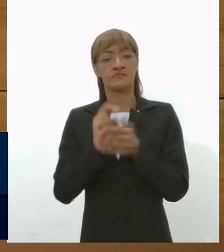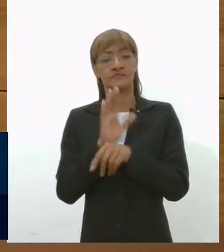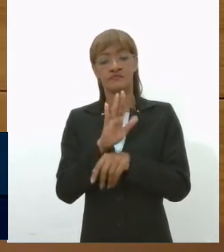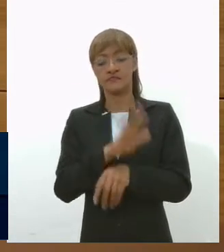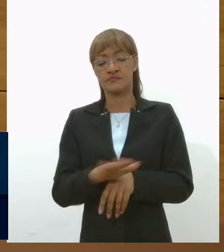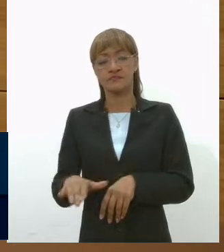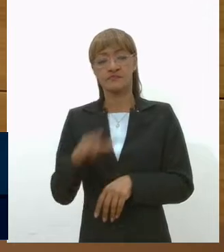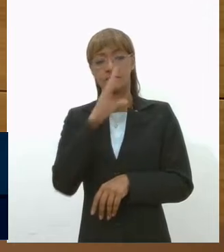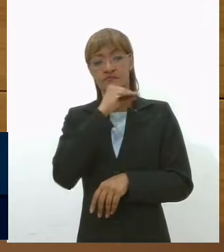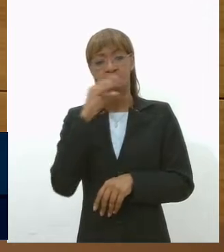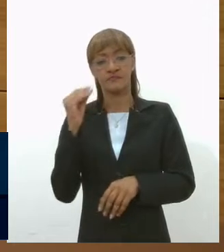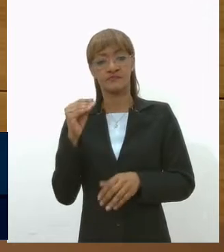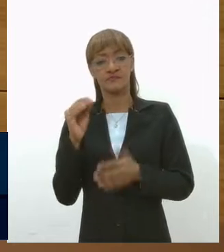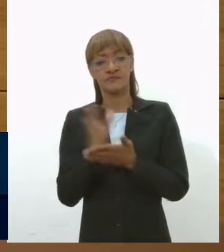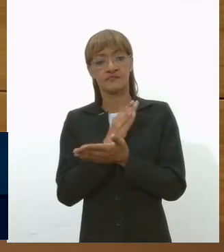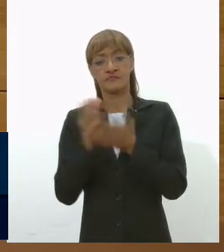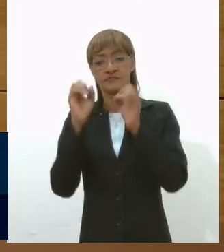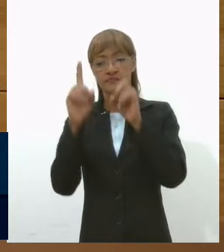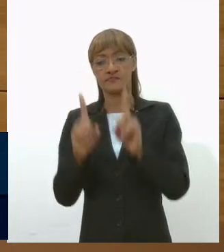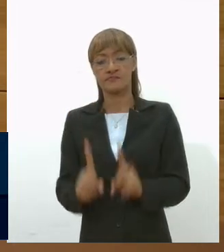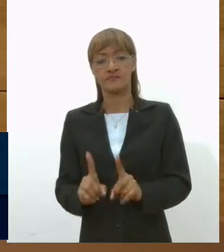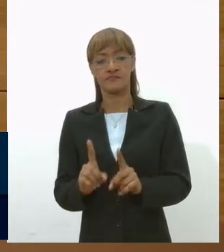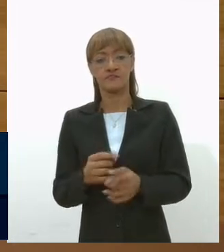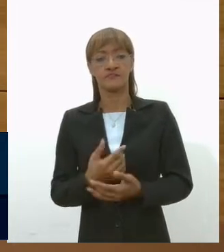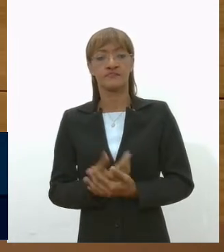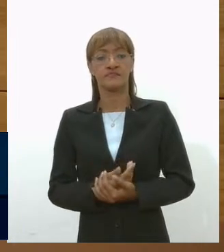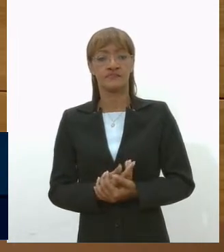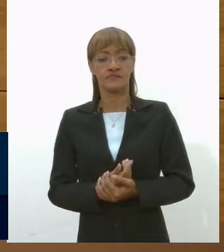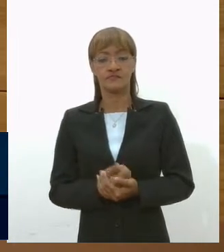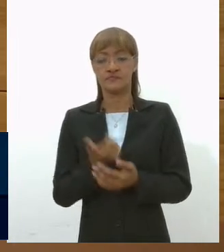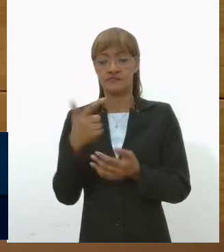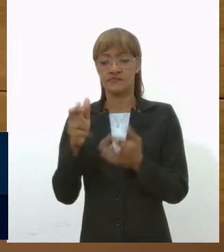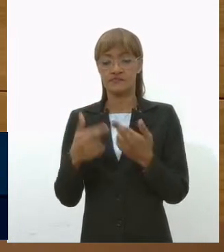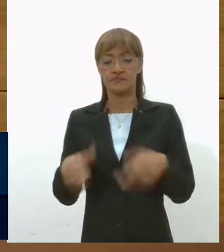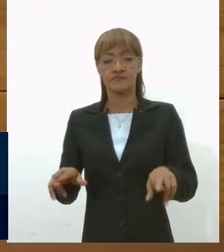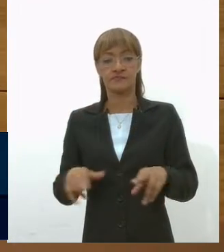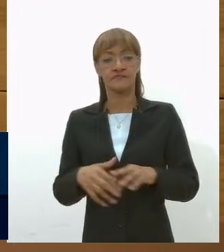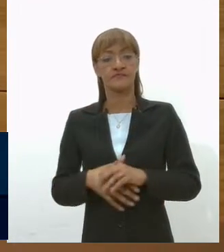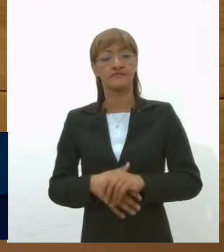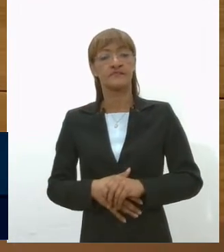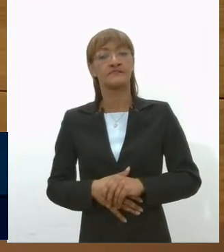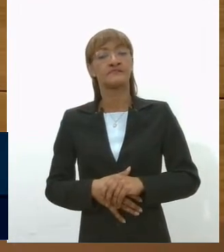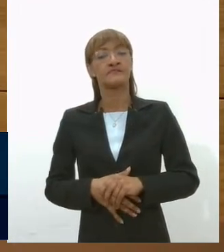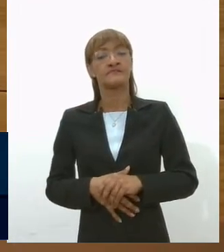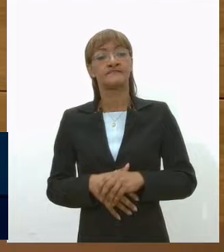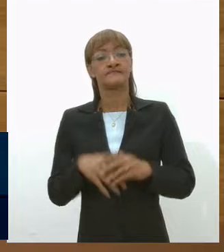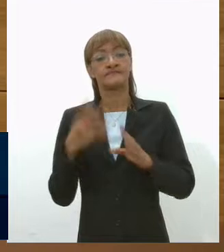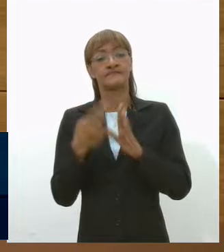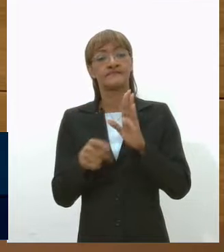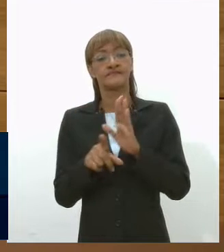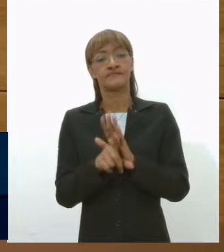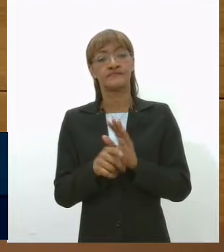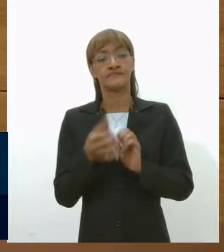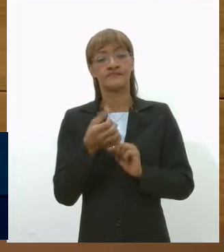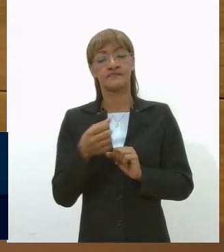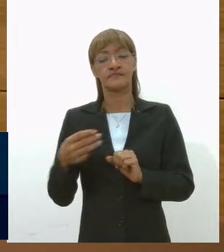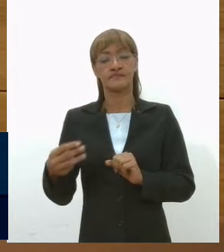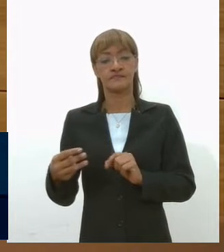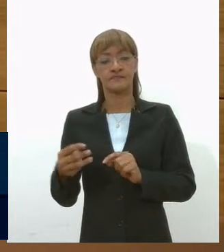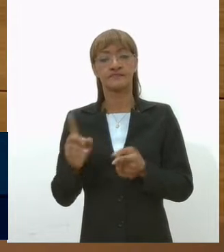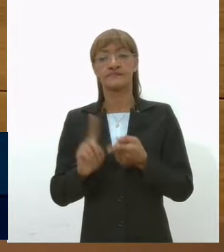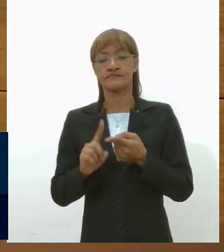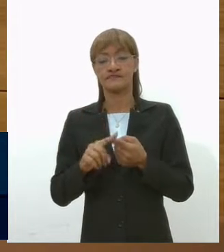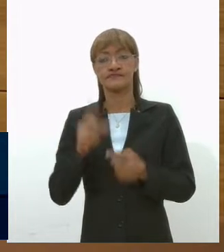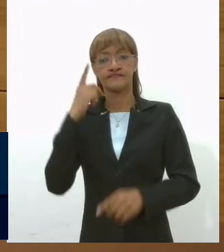com Deficiência na Rede Estadual de Ensino e dá outras providências. Projeto de lei de número 63, também do deputado João